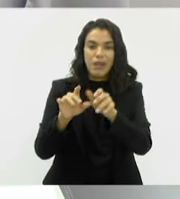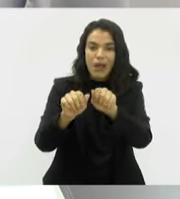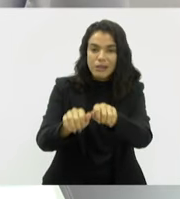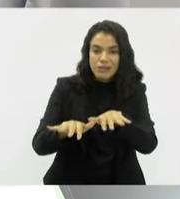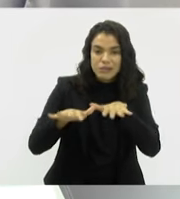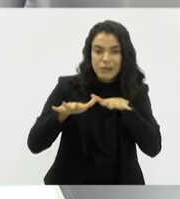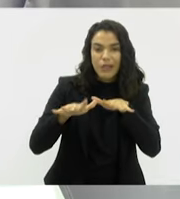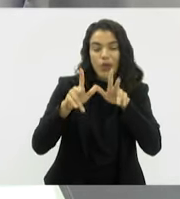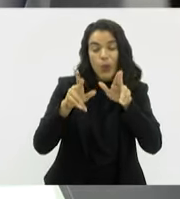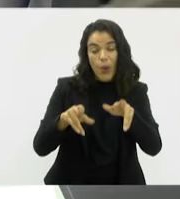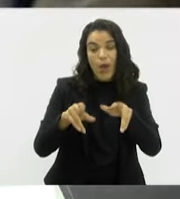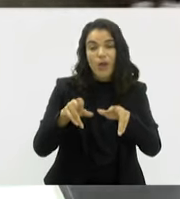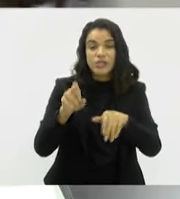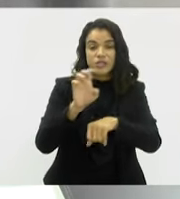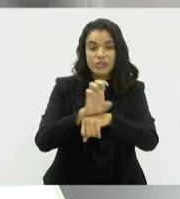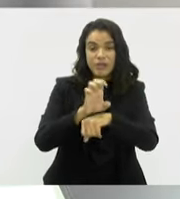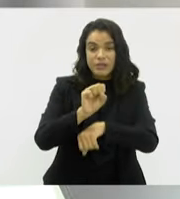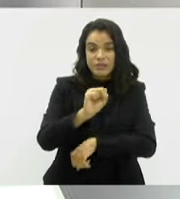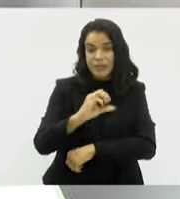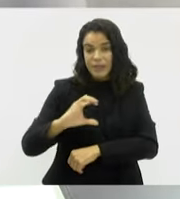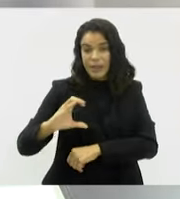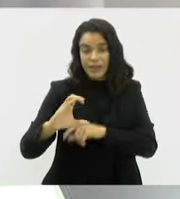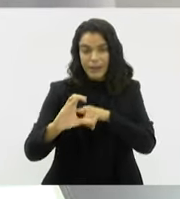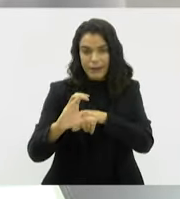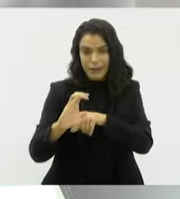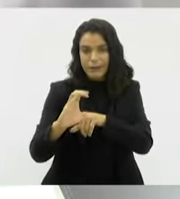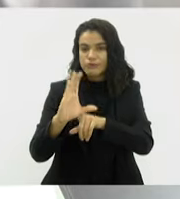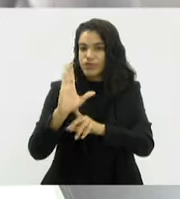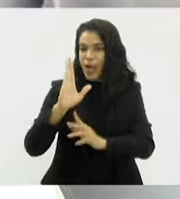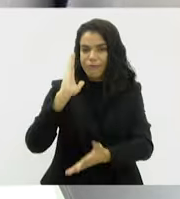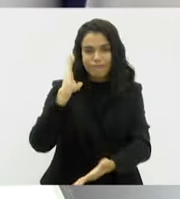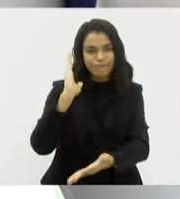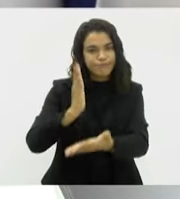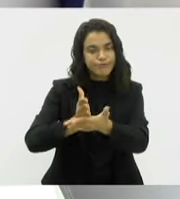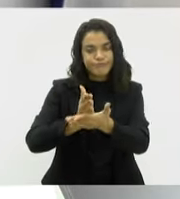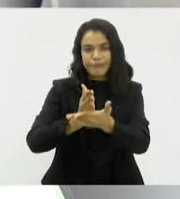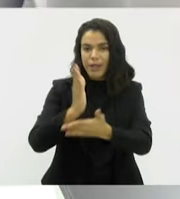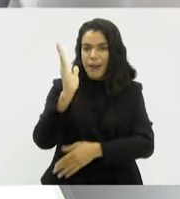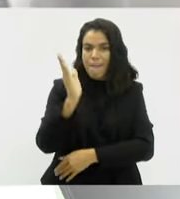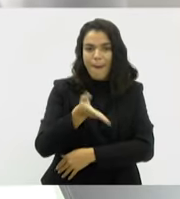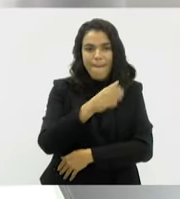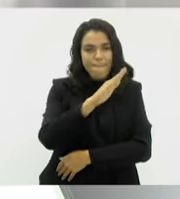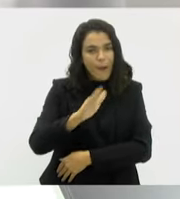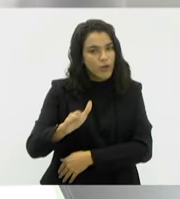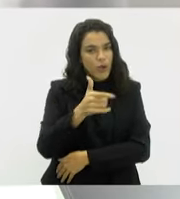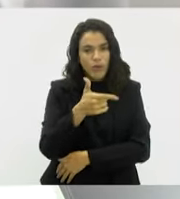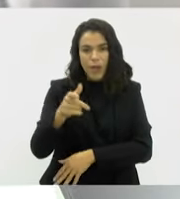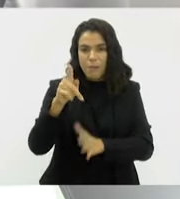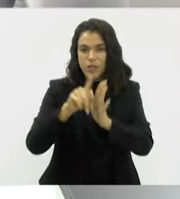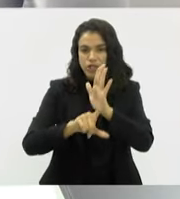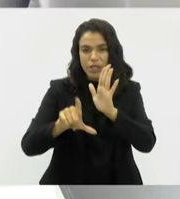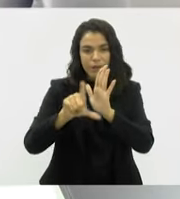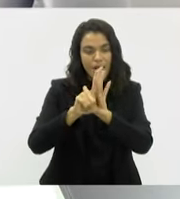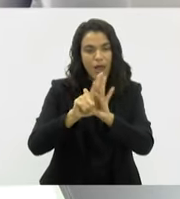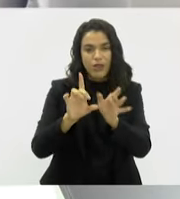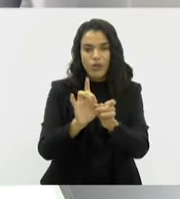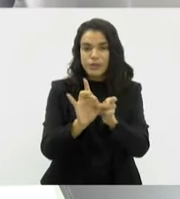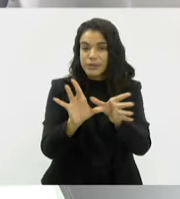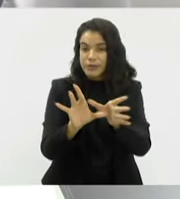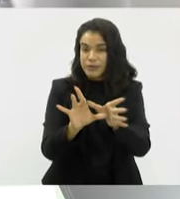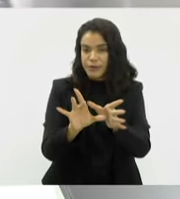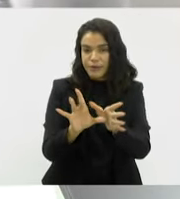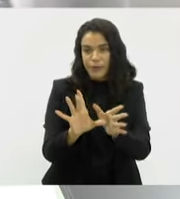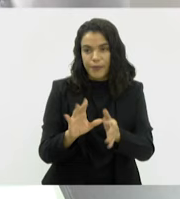de Santa Catarina, por exemplo, que já baniu esse tipo de projeto, não tem projeto autorizativo mais, a não ser o que é projeto autorizativo